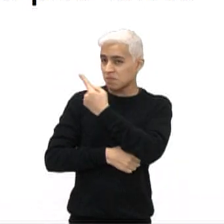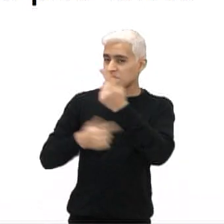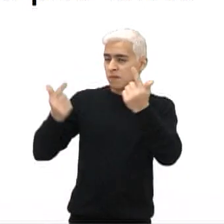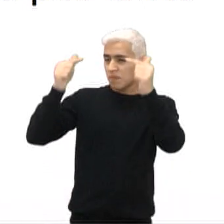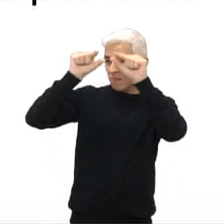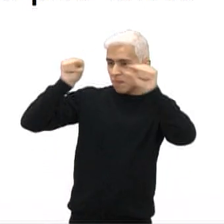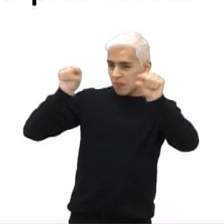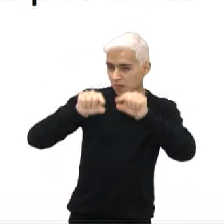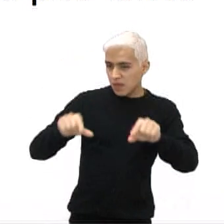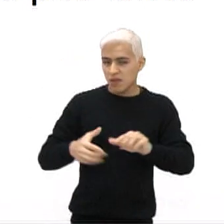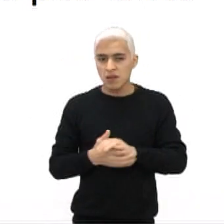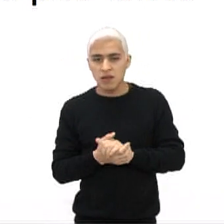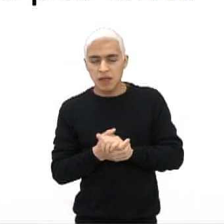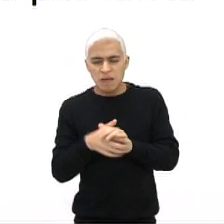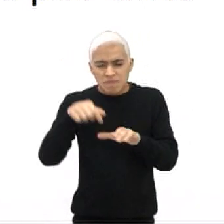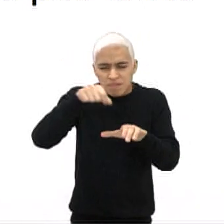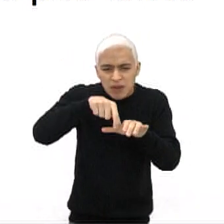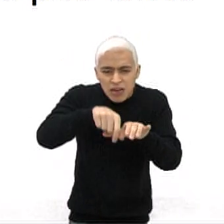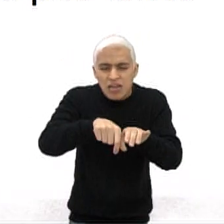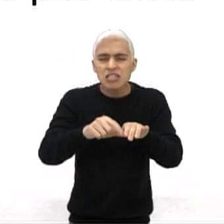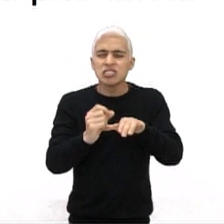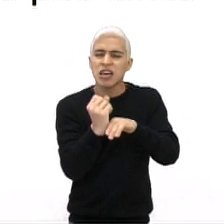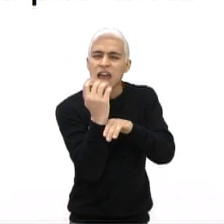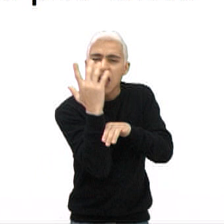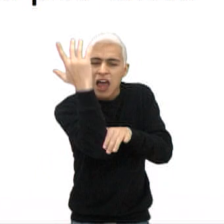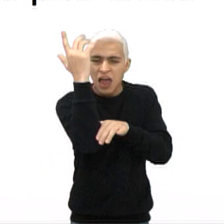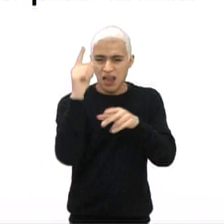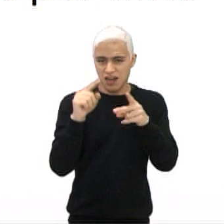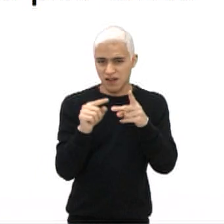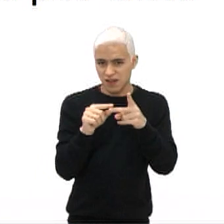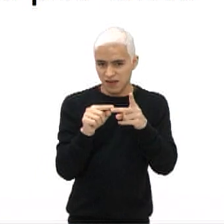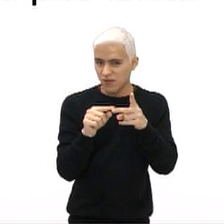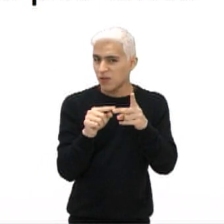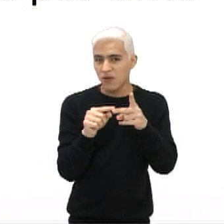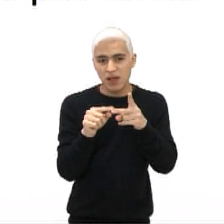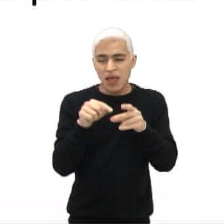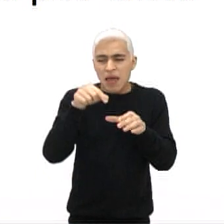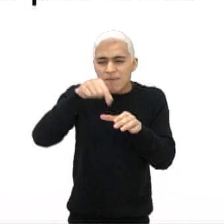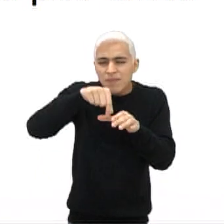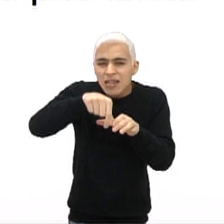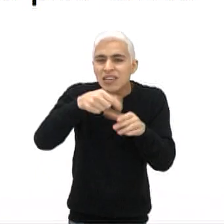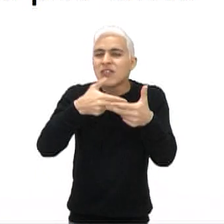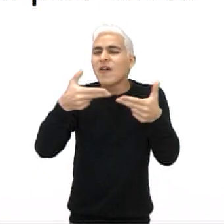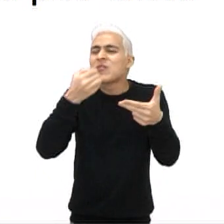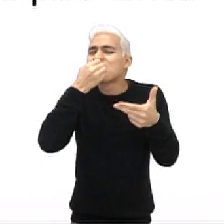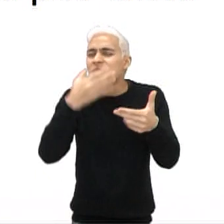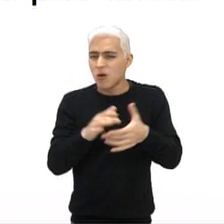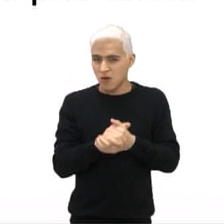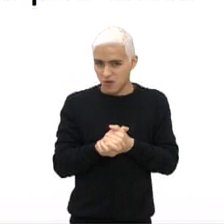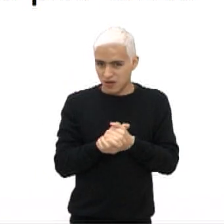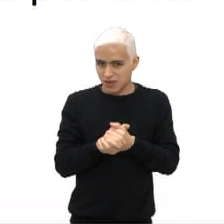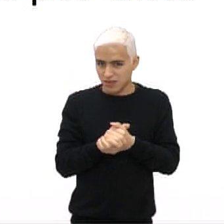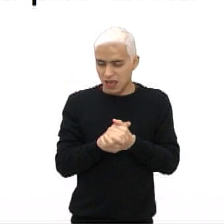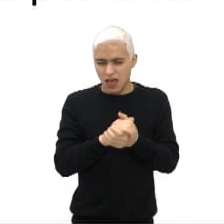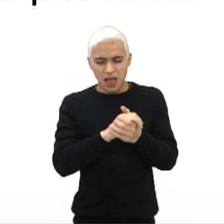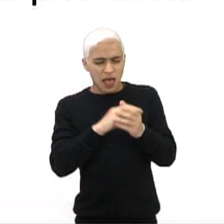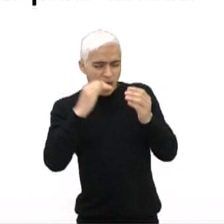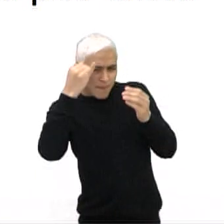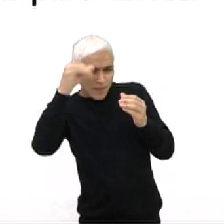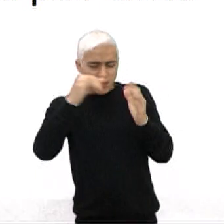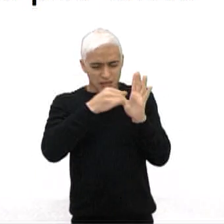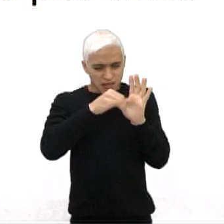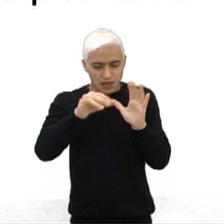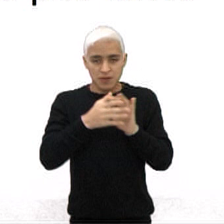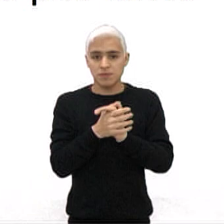coisas boas. A prevenção está em nossas mãos. Nesses dois casos, temos períodos formados por